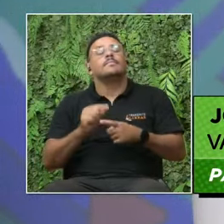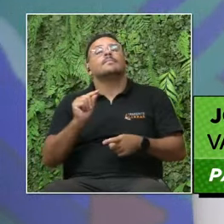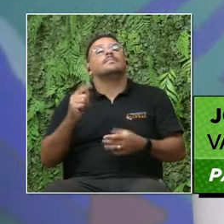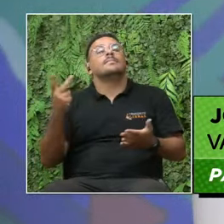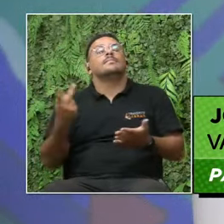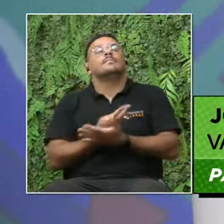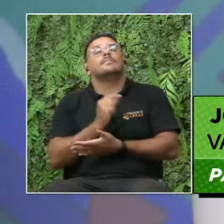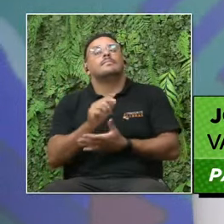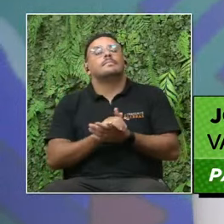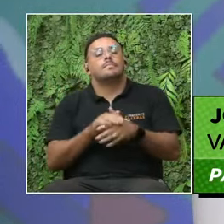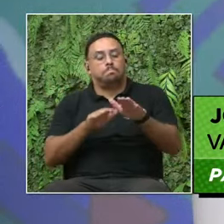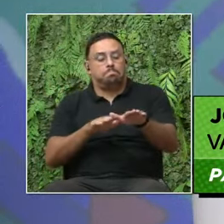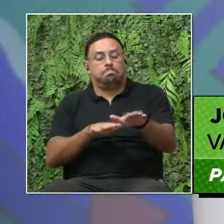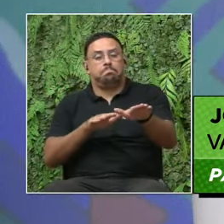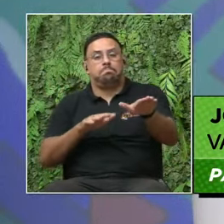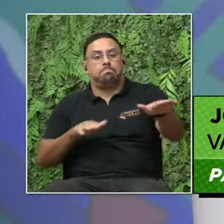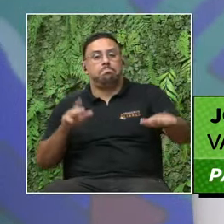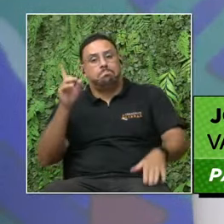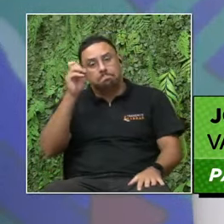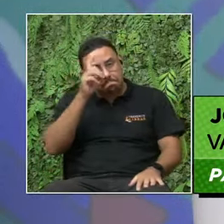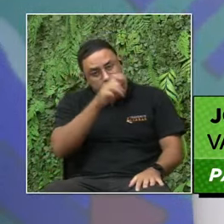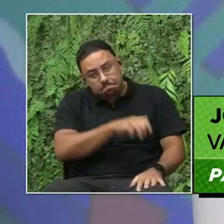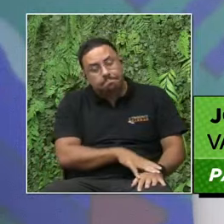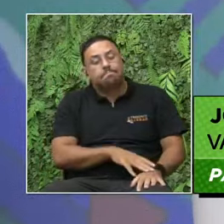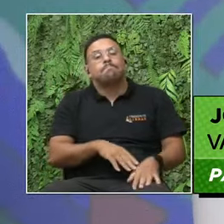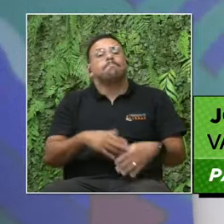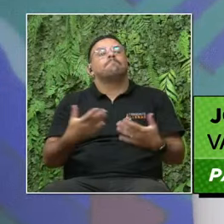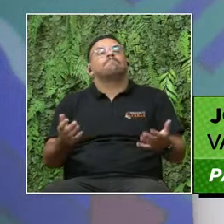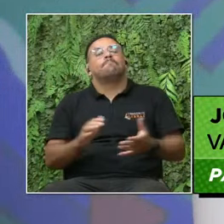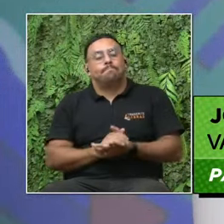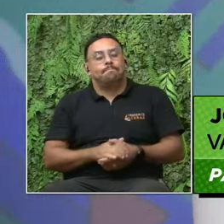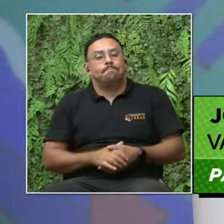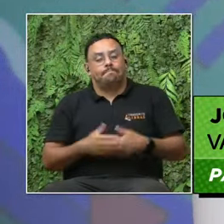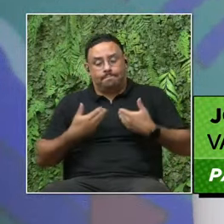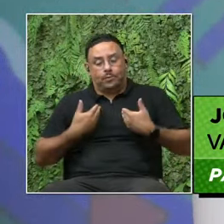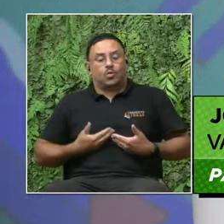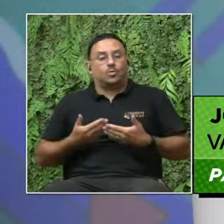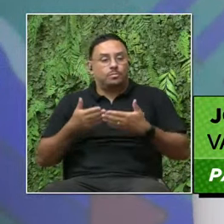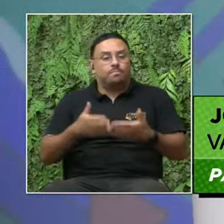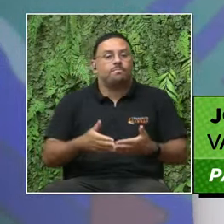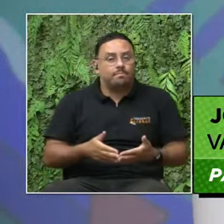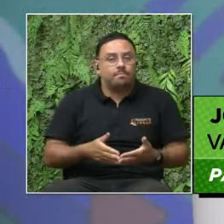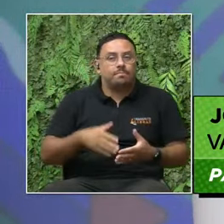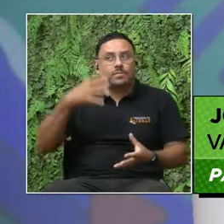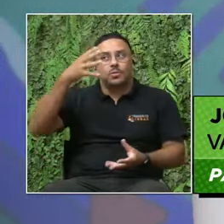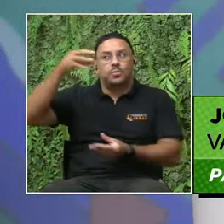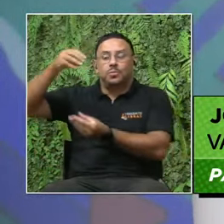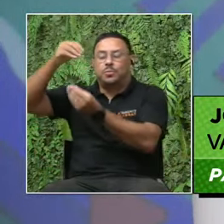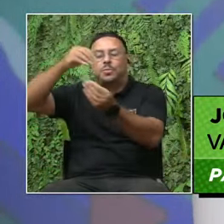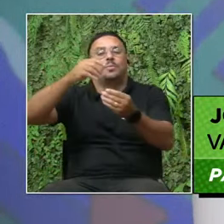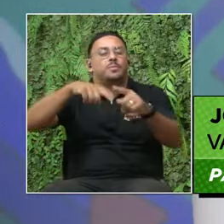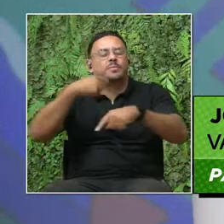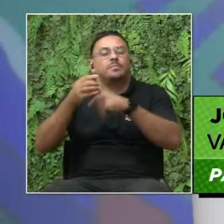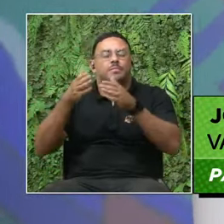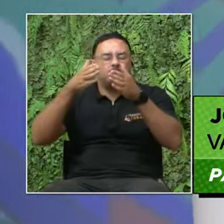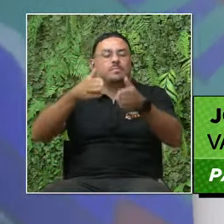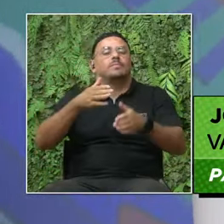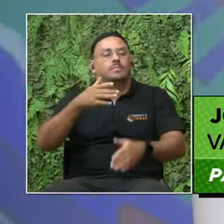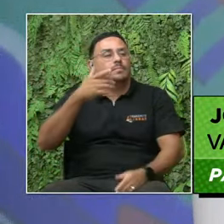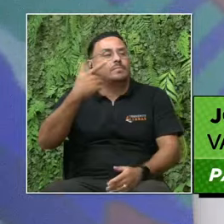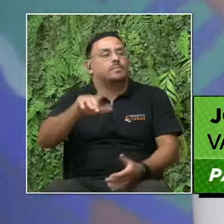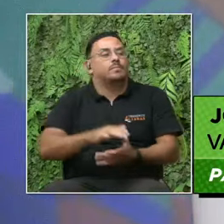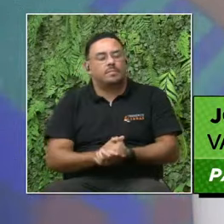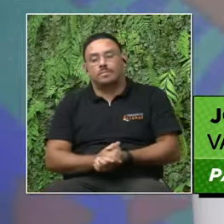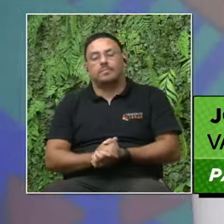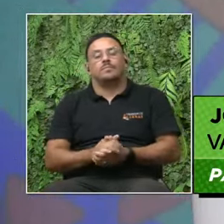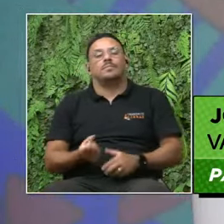e o trânsito tá tão difícil que o o corpo tá chegando mas o espírito tá chegando Depois tem né Tem um negócio assim